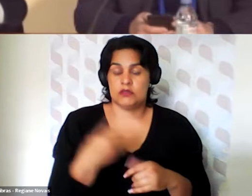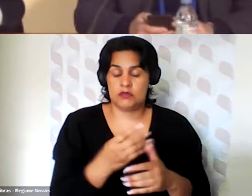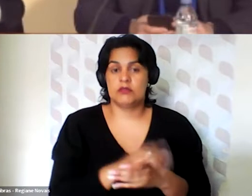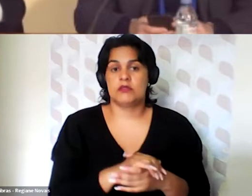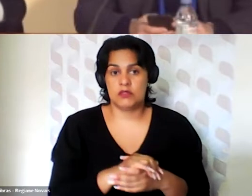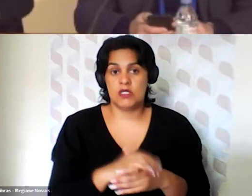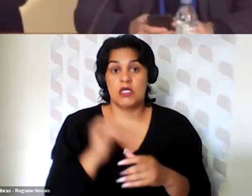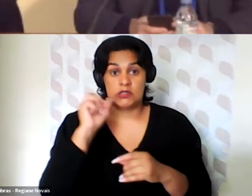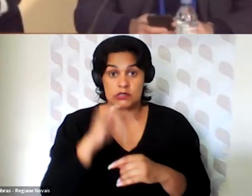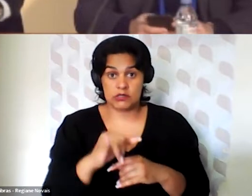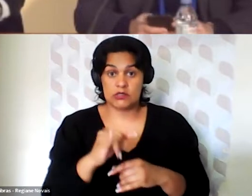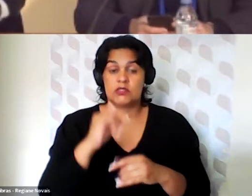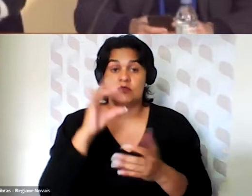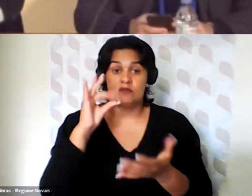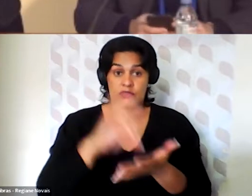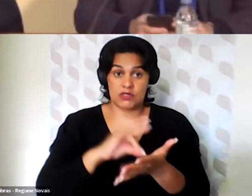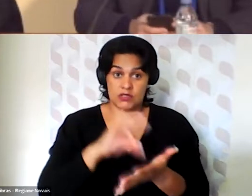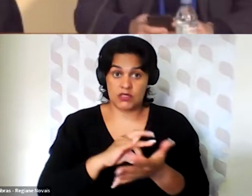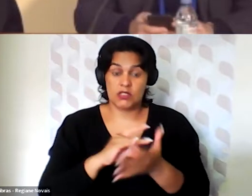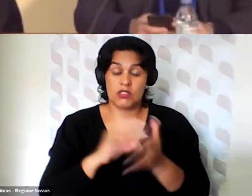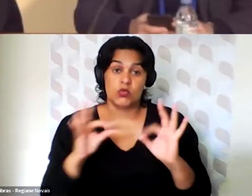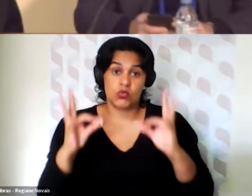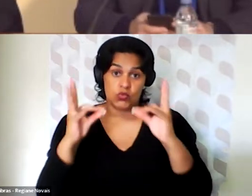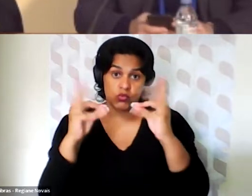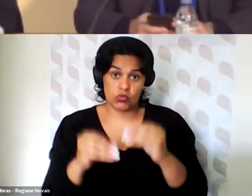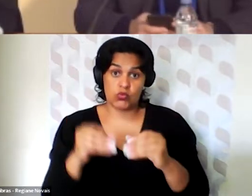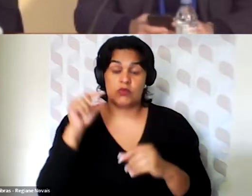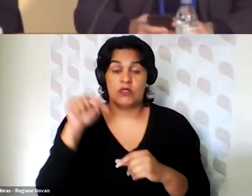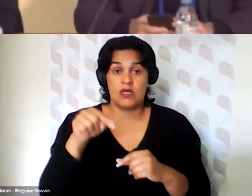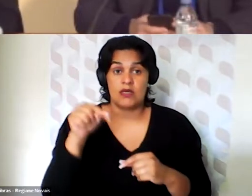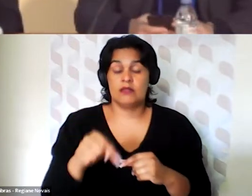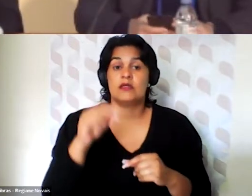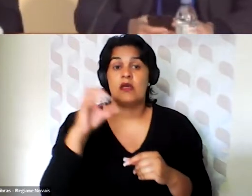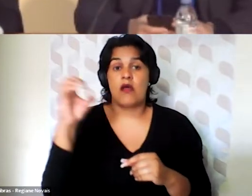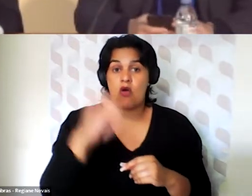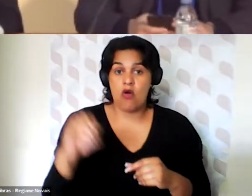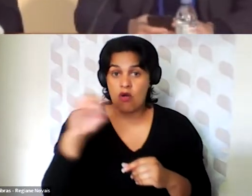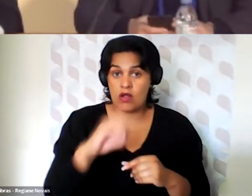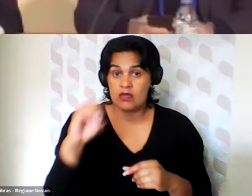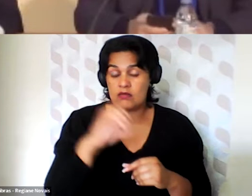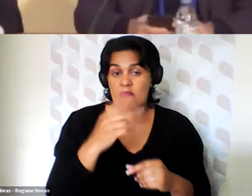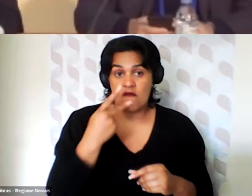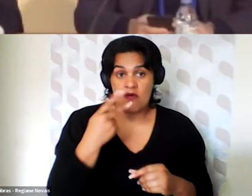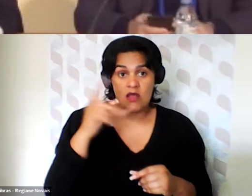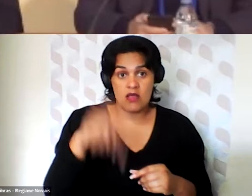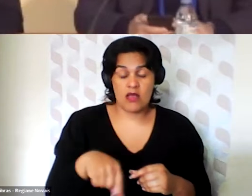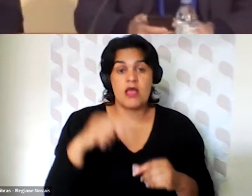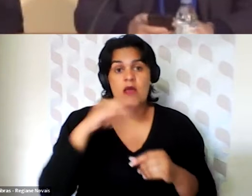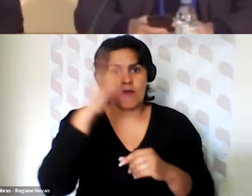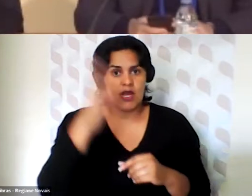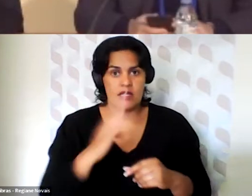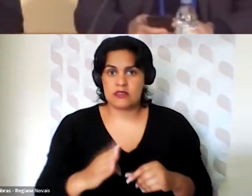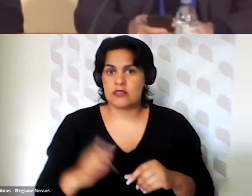obrigar o governo brasileiro, então, a ter um diálogo com os membros para satisfazer esses critérios mínimos e esses valores compartilhados